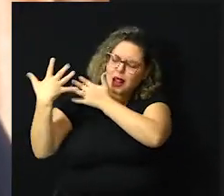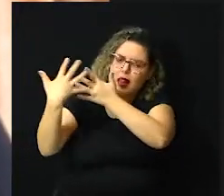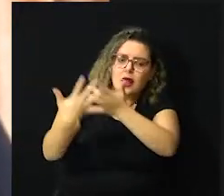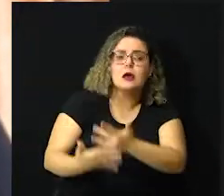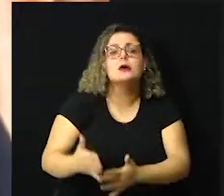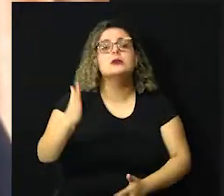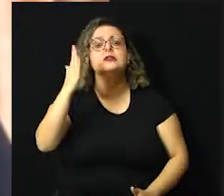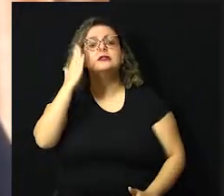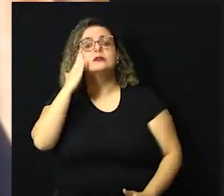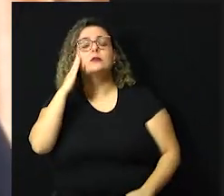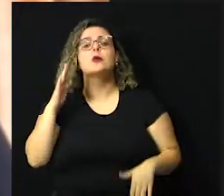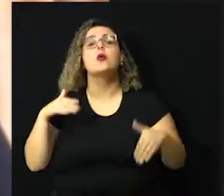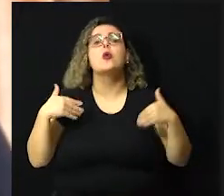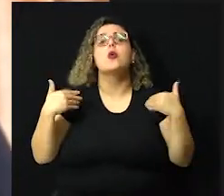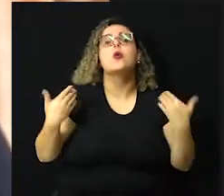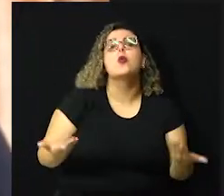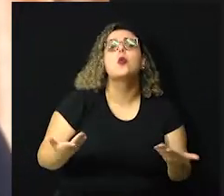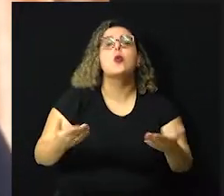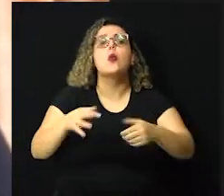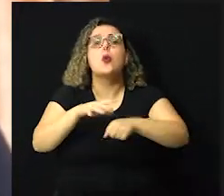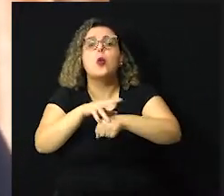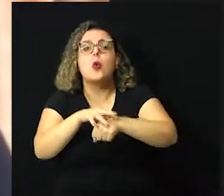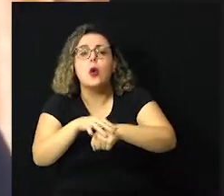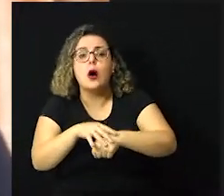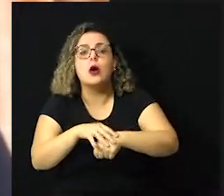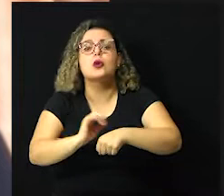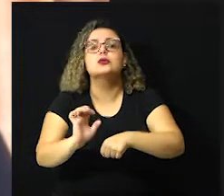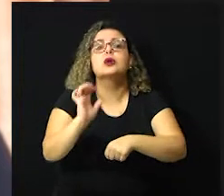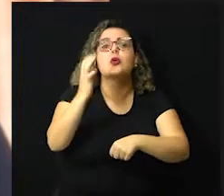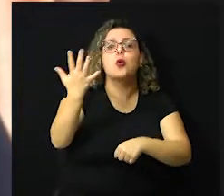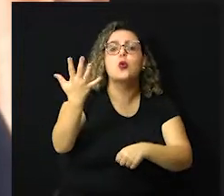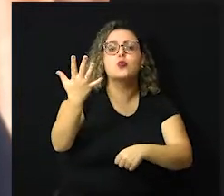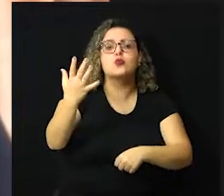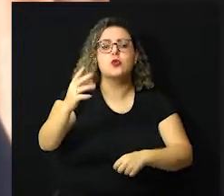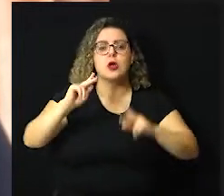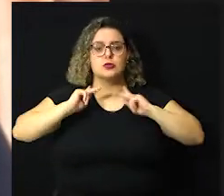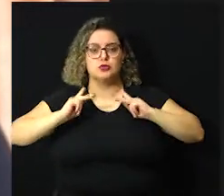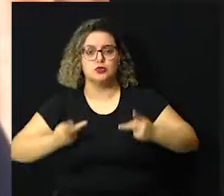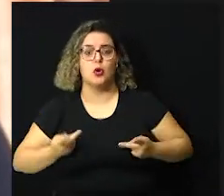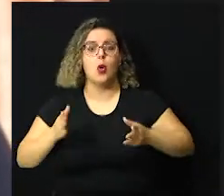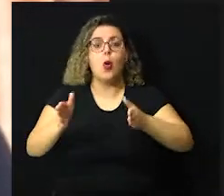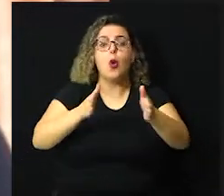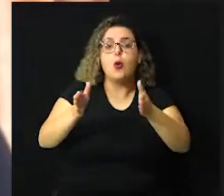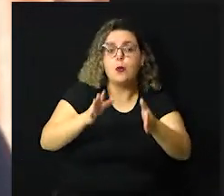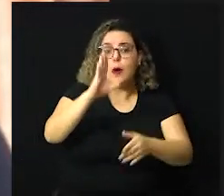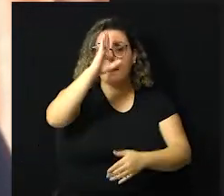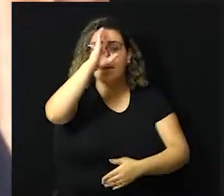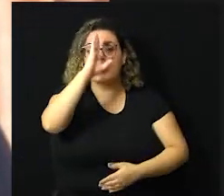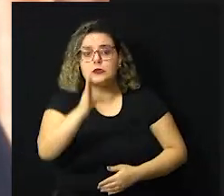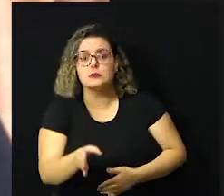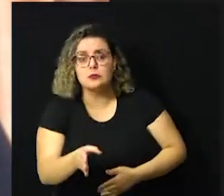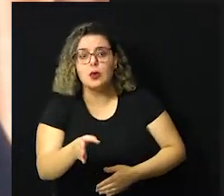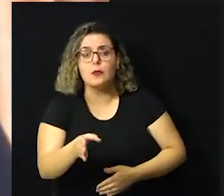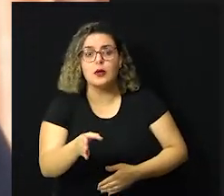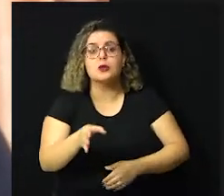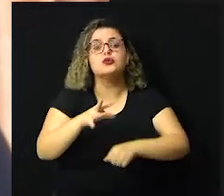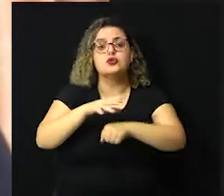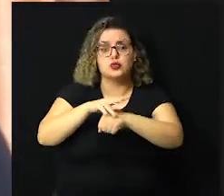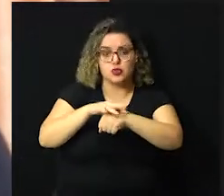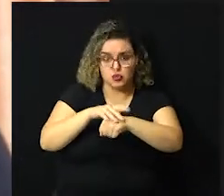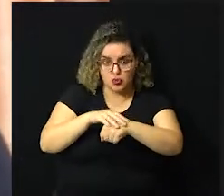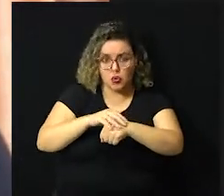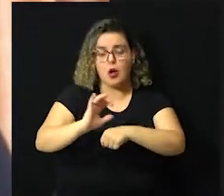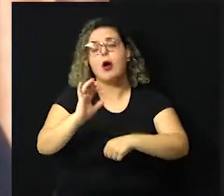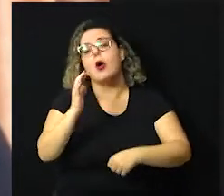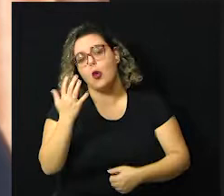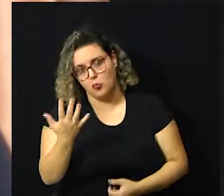nós sabemos quais são as doenças que acometem o ser humano e em que fase, principalmente, essa doença acomete